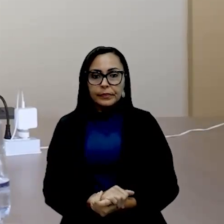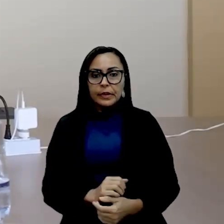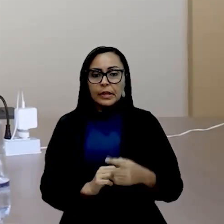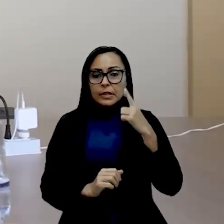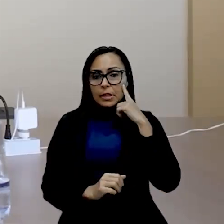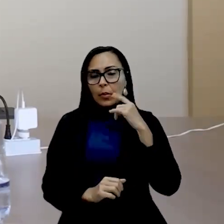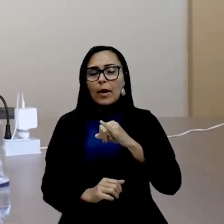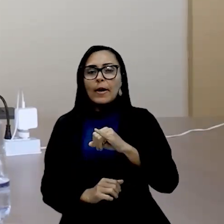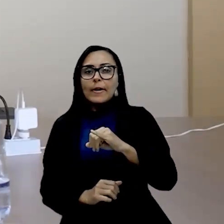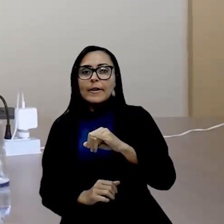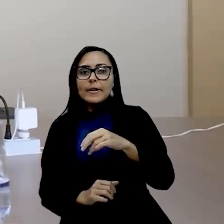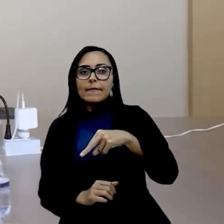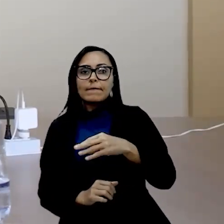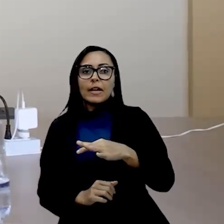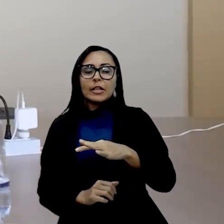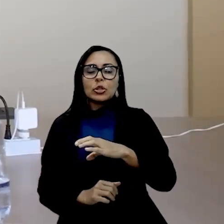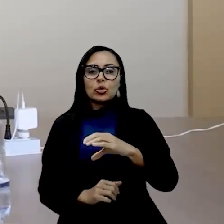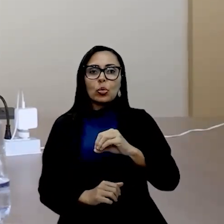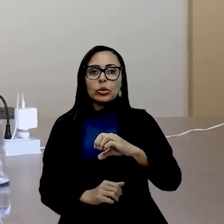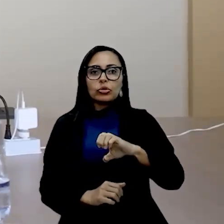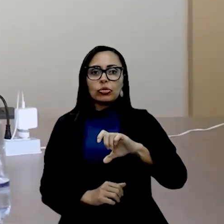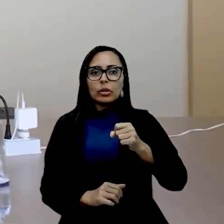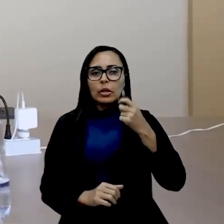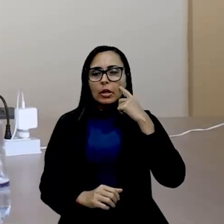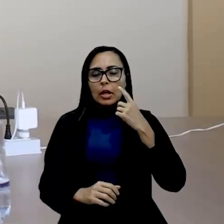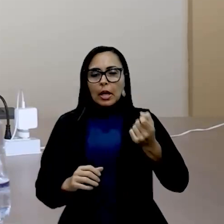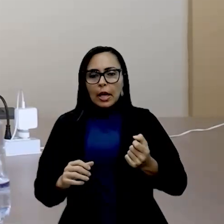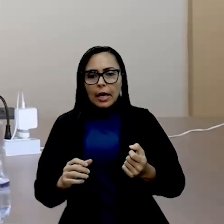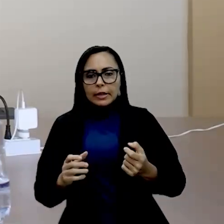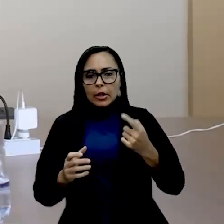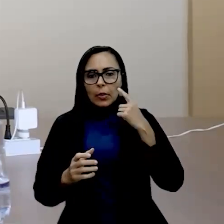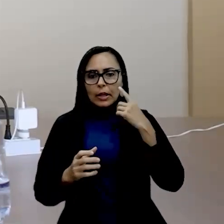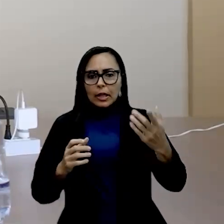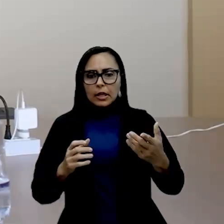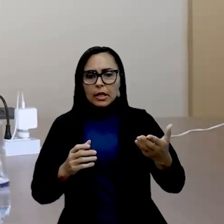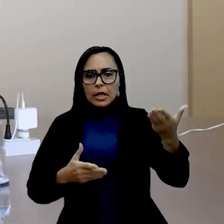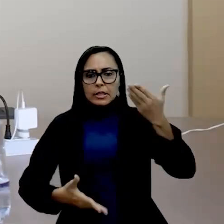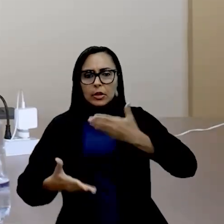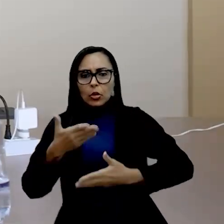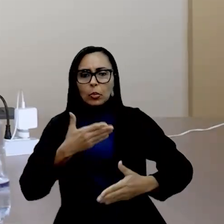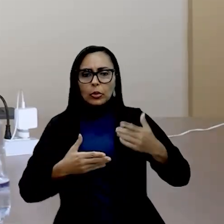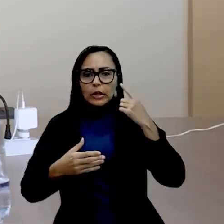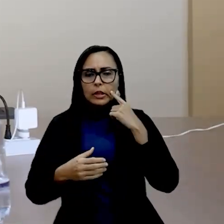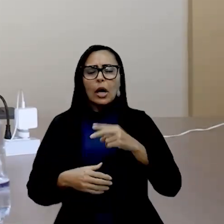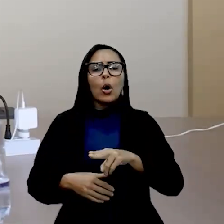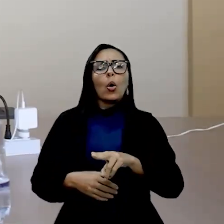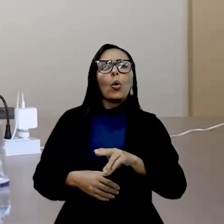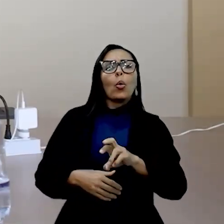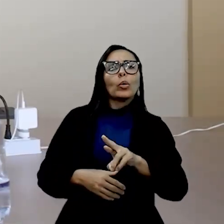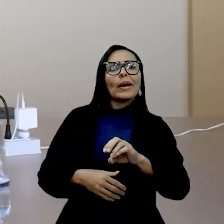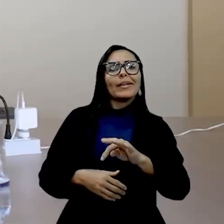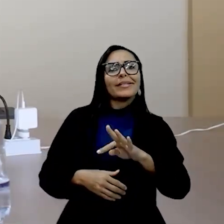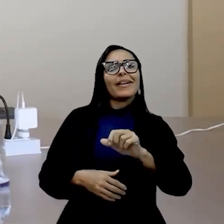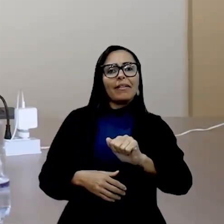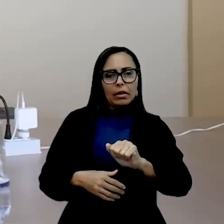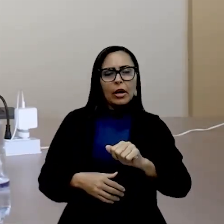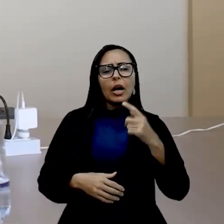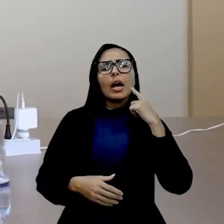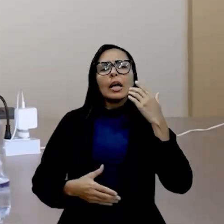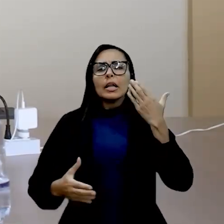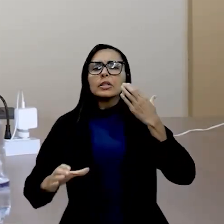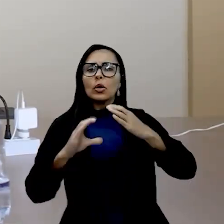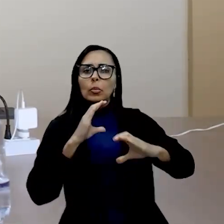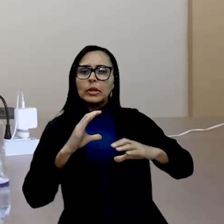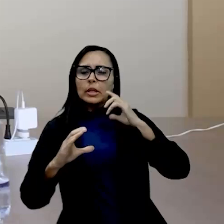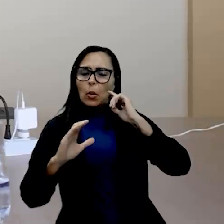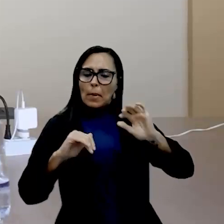Tá? A próstata se comunica praticamente com o meio externo. A uretra comunica todo o sistema com o meio externo.